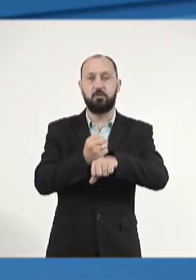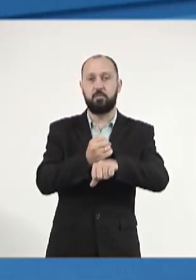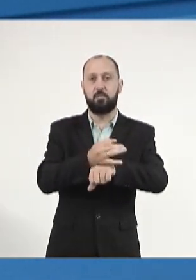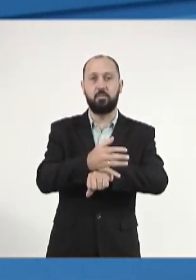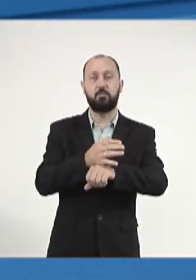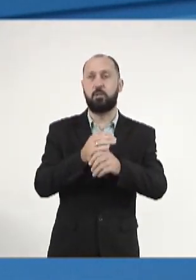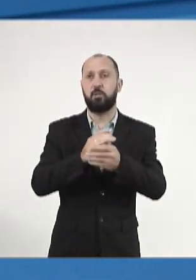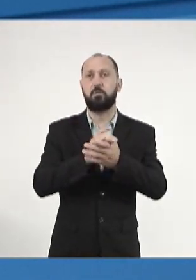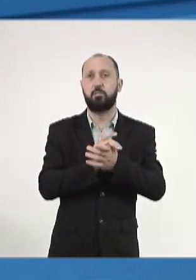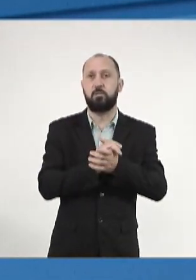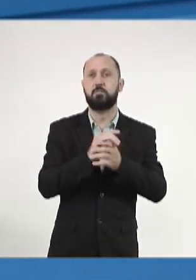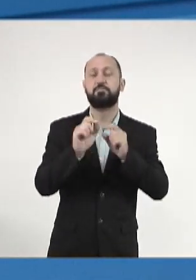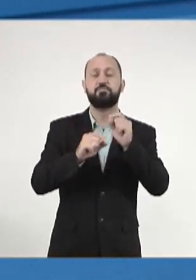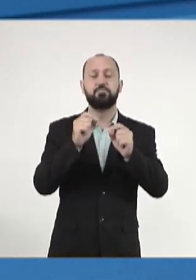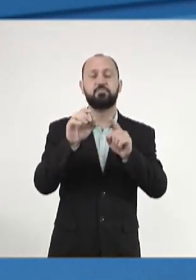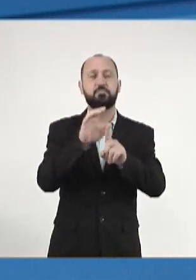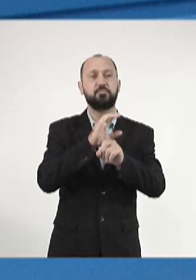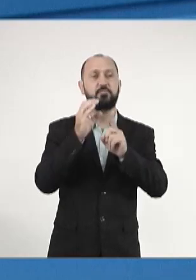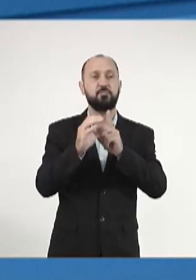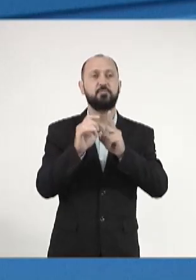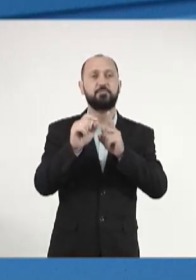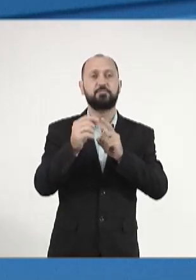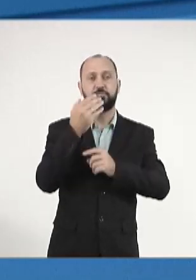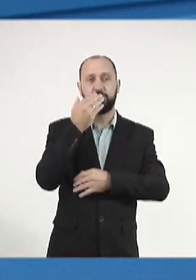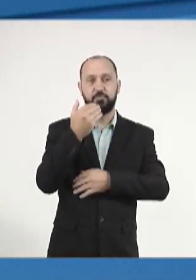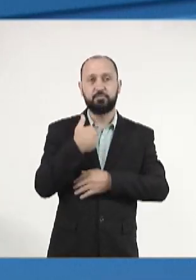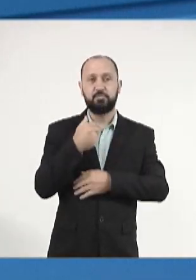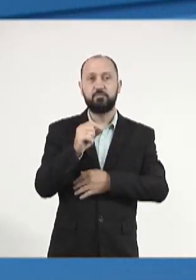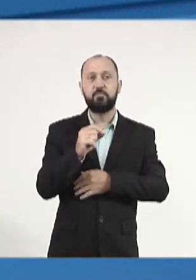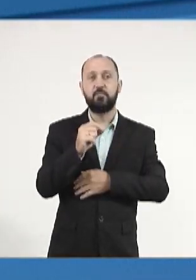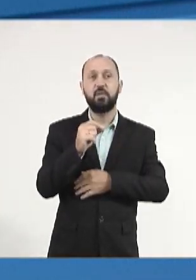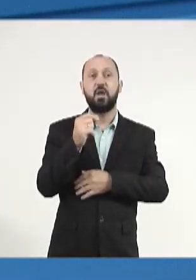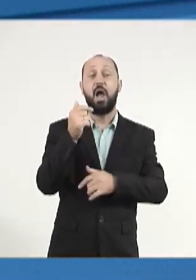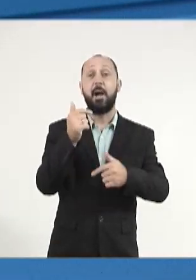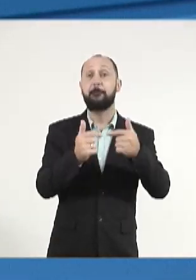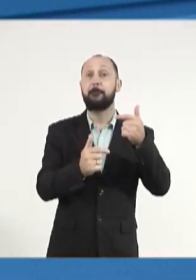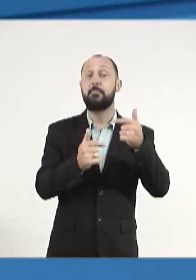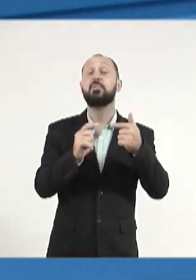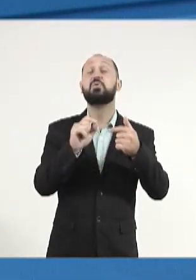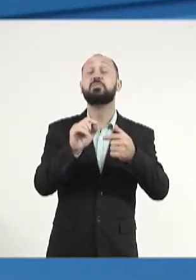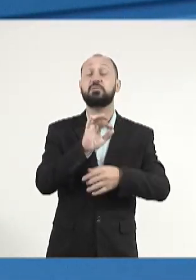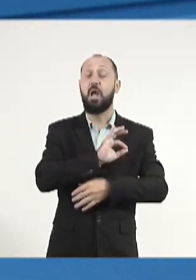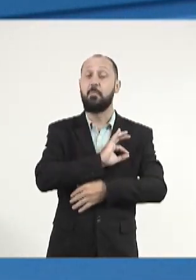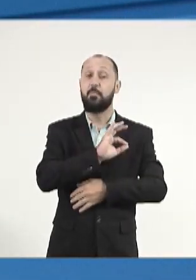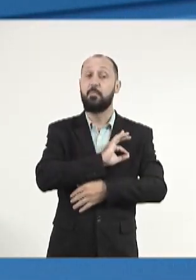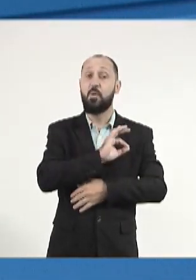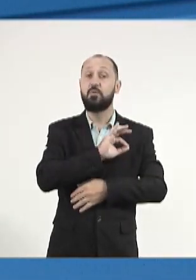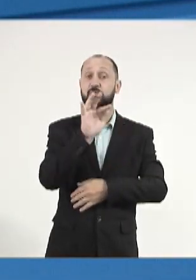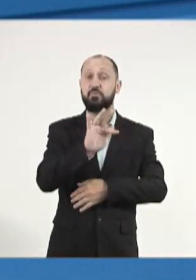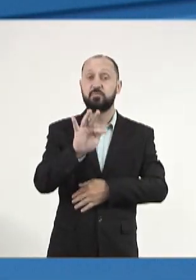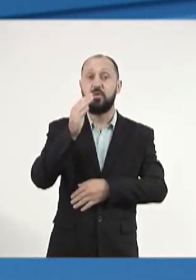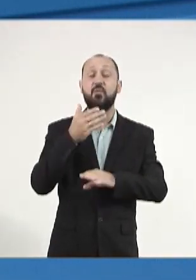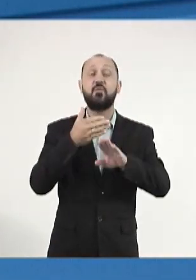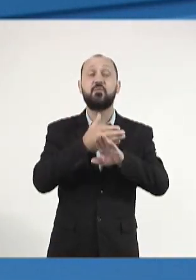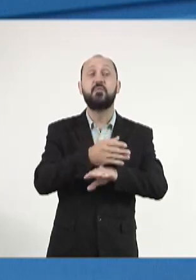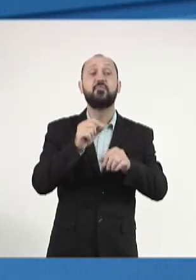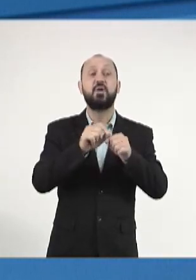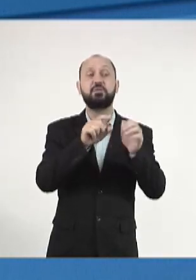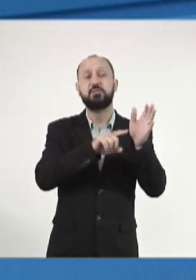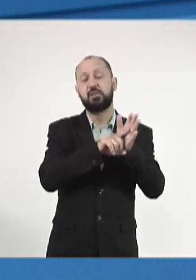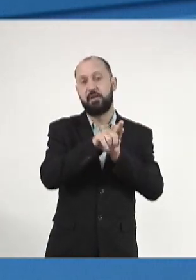madrugada e que a comunidade indígena solicita que a Polícia Federal vá até a área para poder